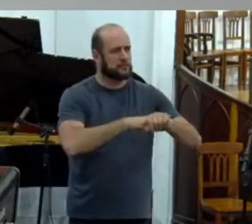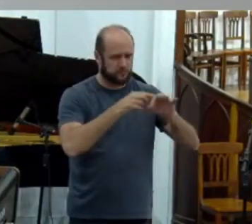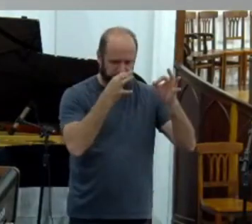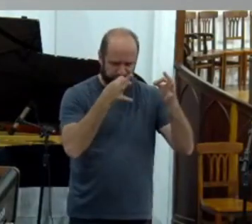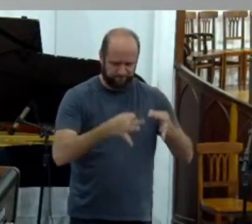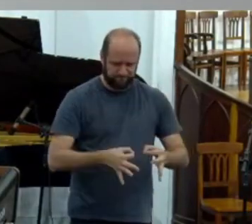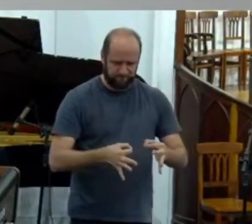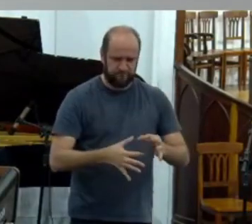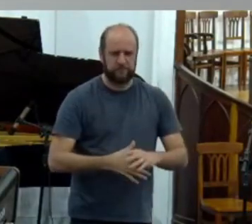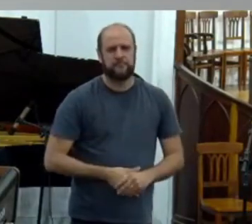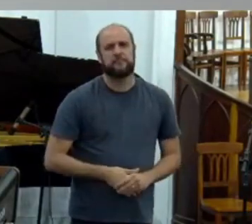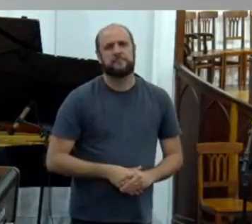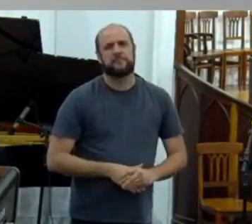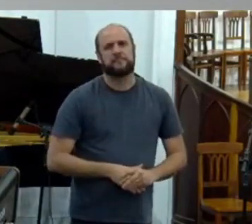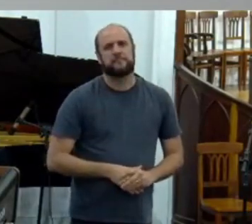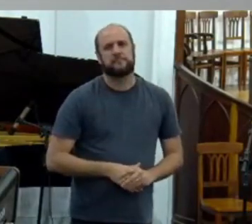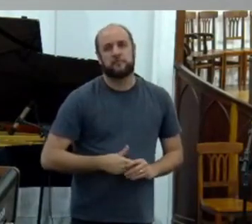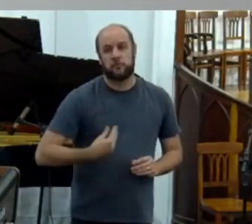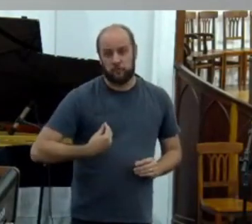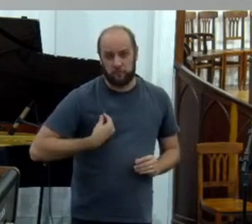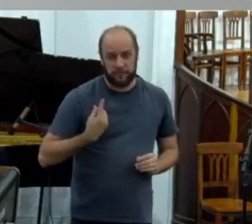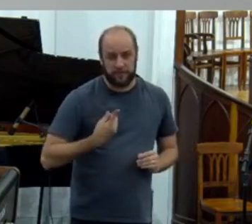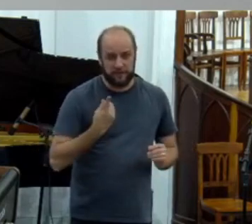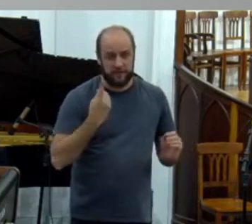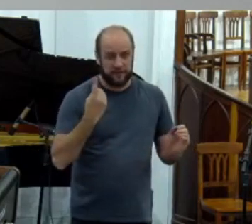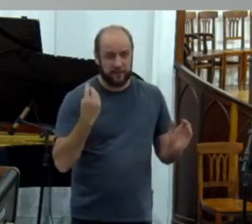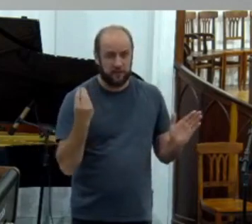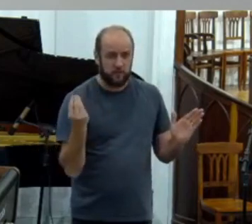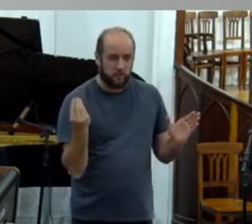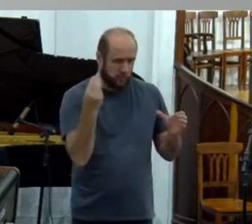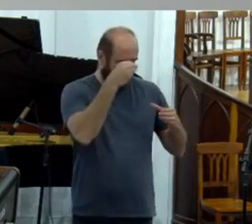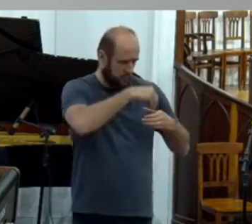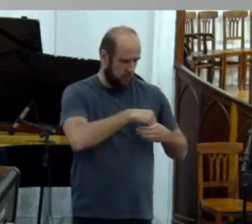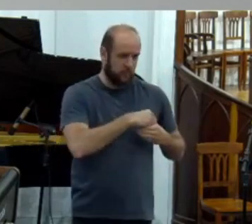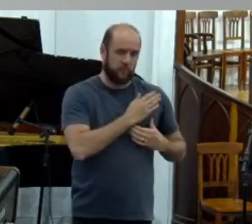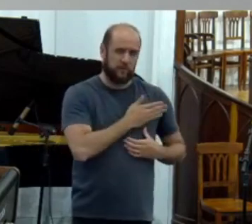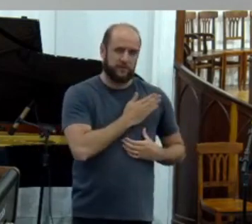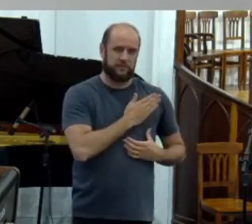o tempo colocou a eternidade também no coração do ser humano.